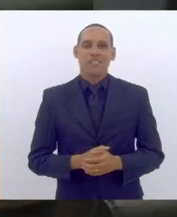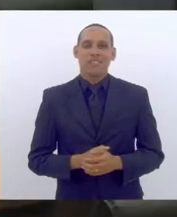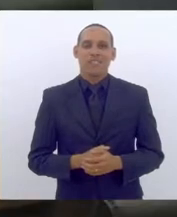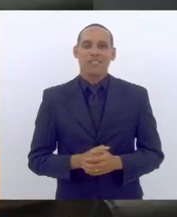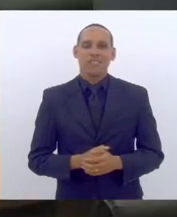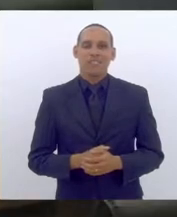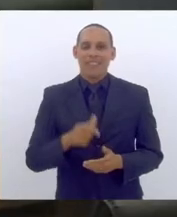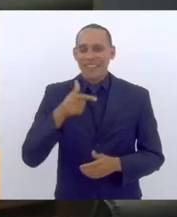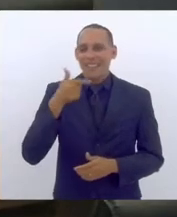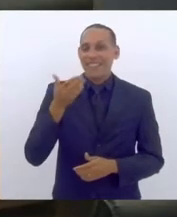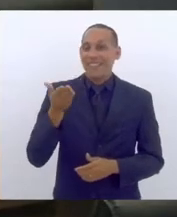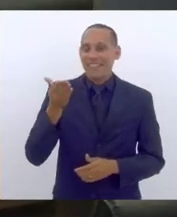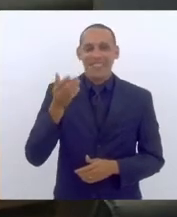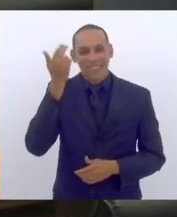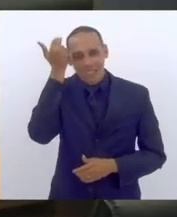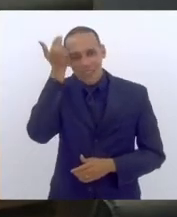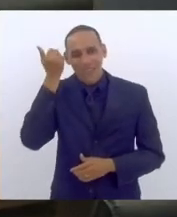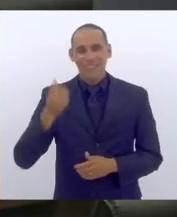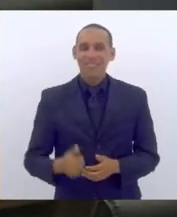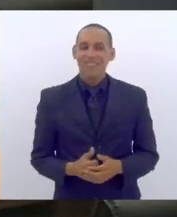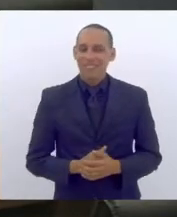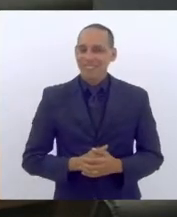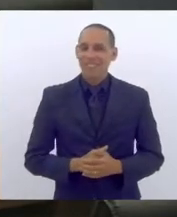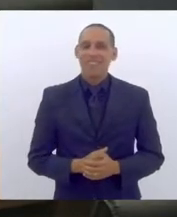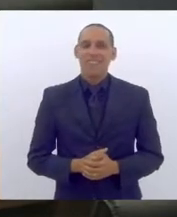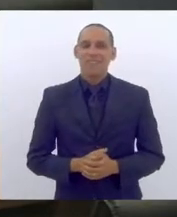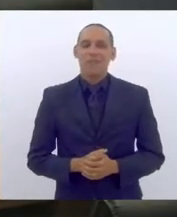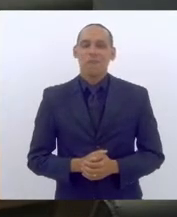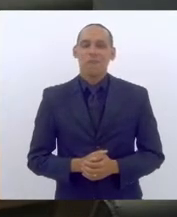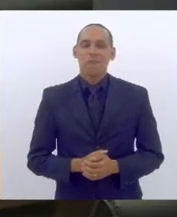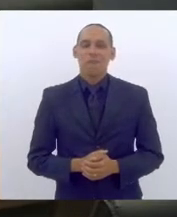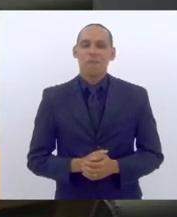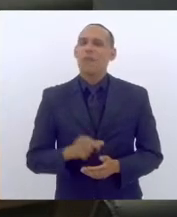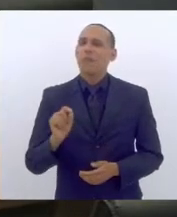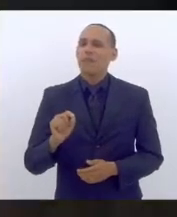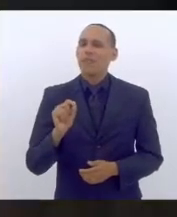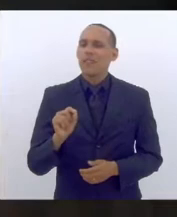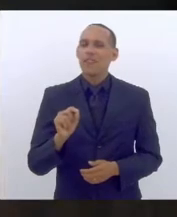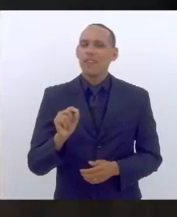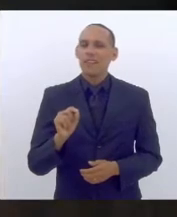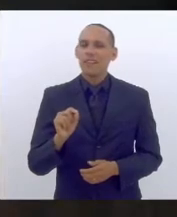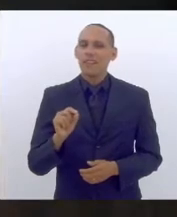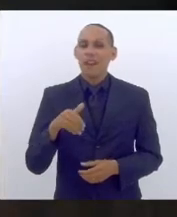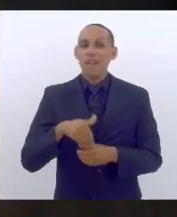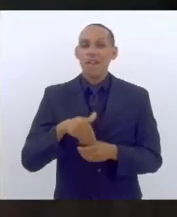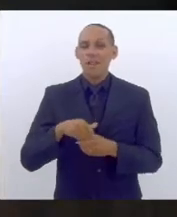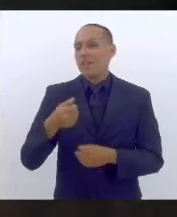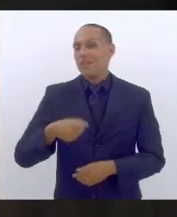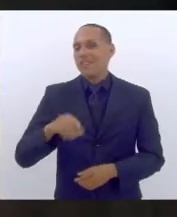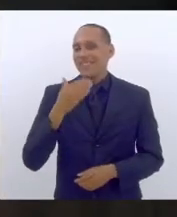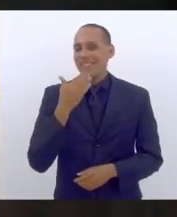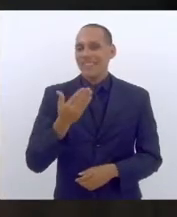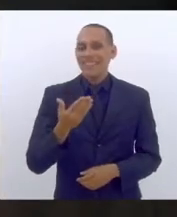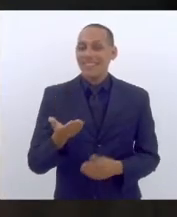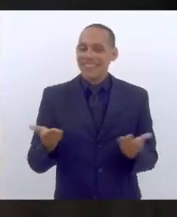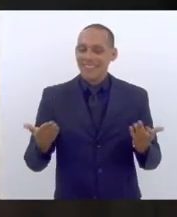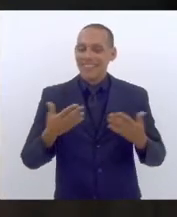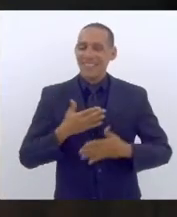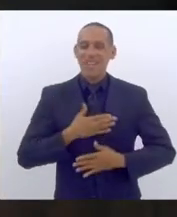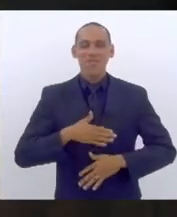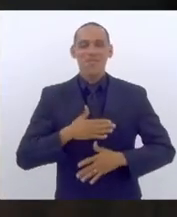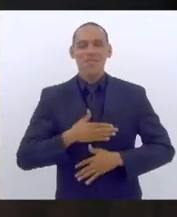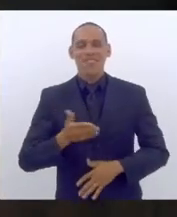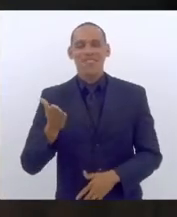ao sorriso dele Omar que que é não precisar de pedir voto em tranquilidade